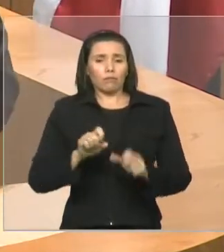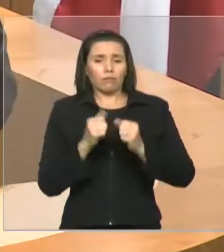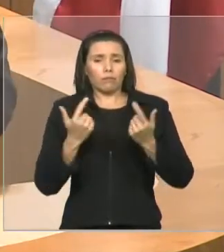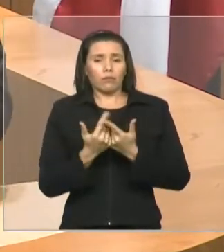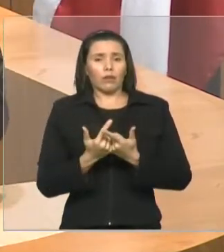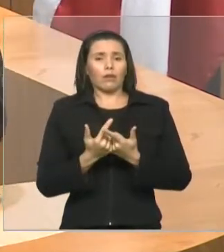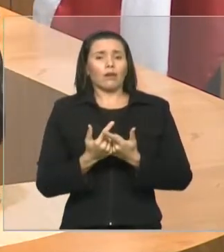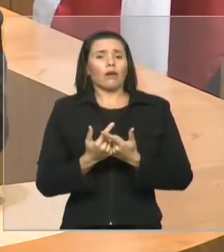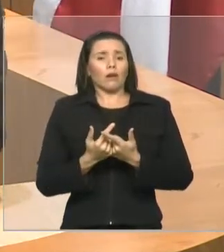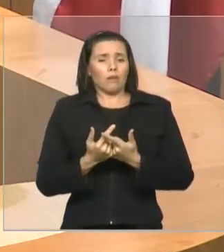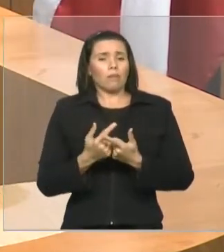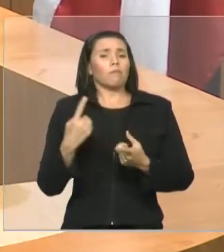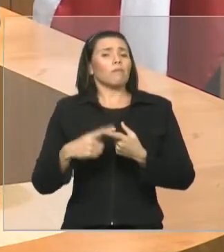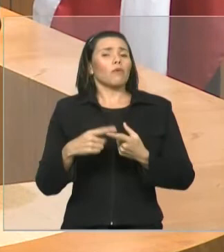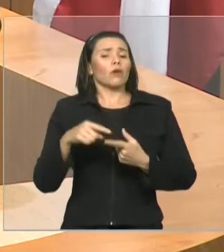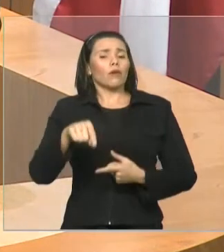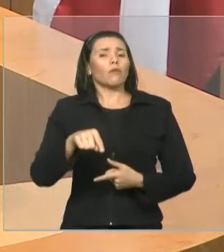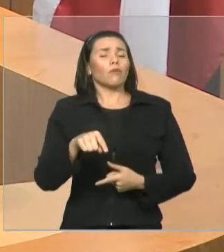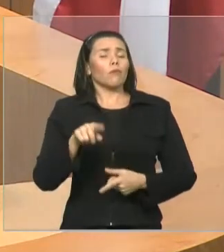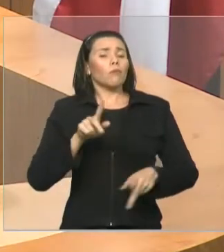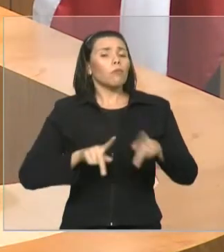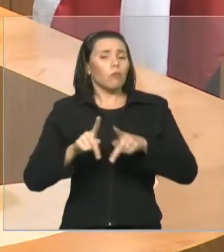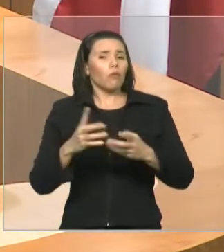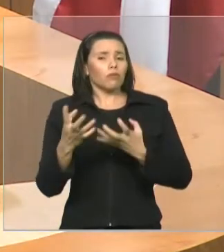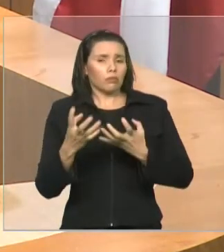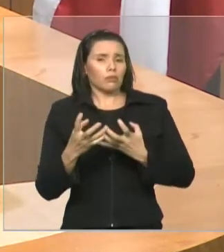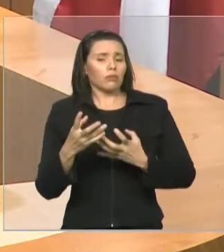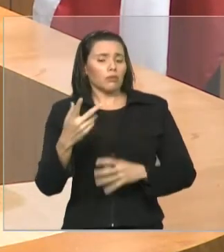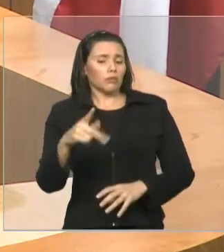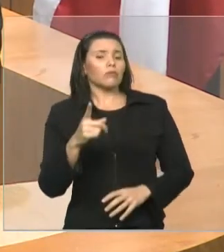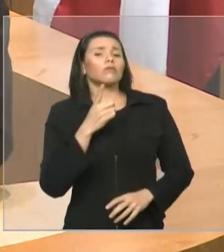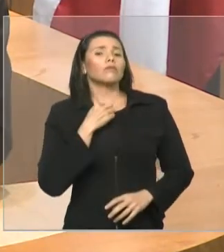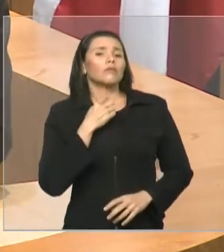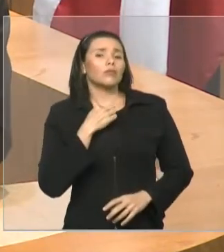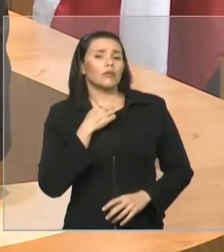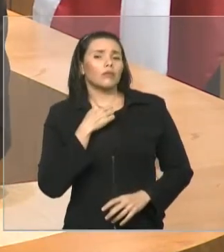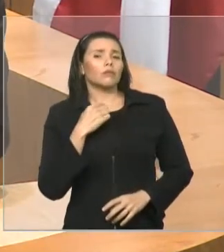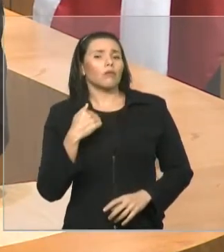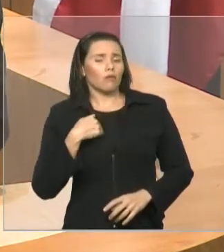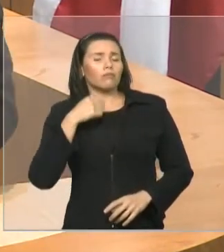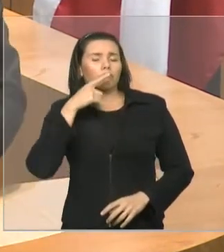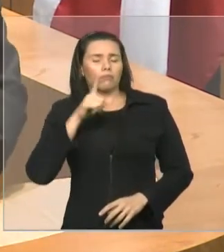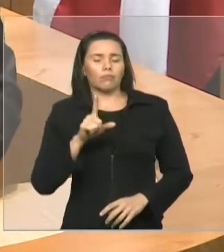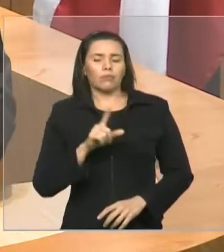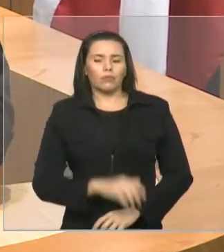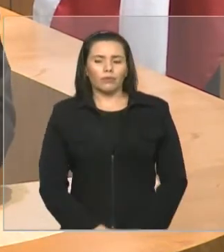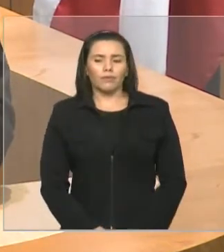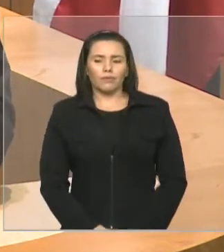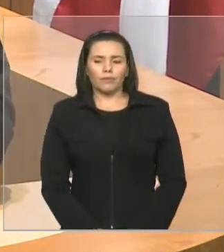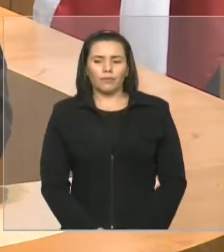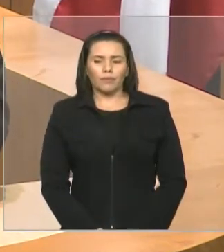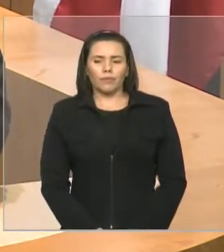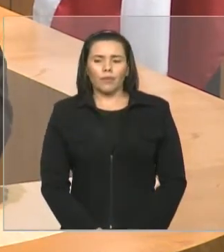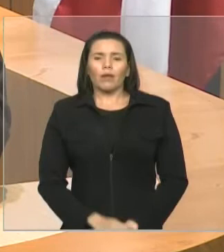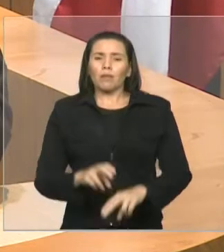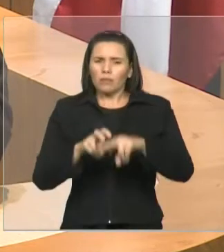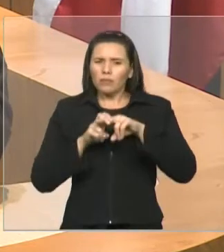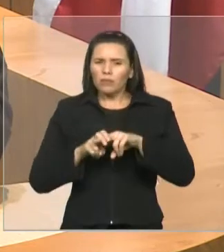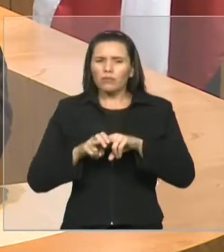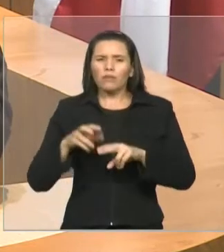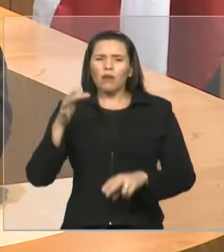ainda, senhor governador Flávio Dino, tenha muita atenção nesse seu segundo mandato, porque